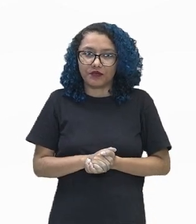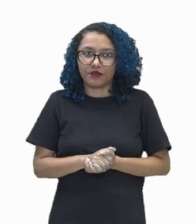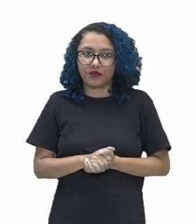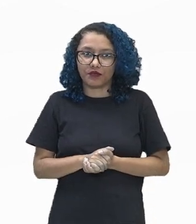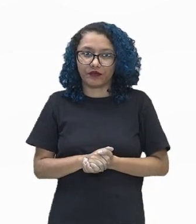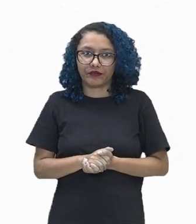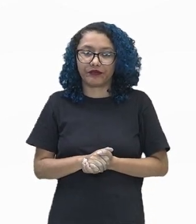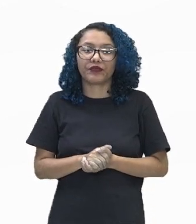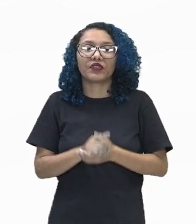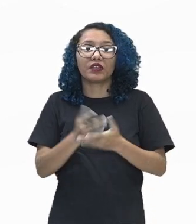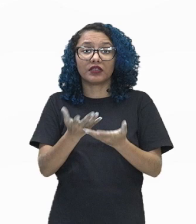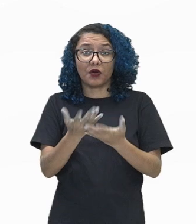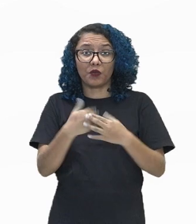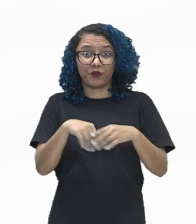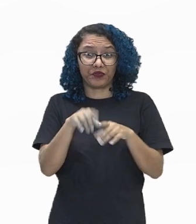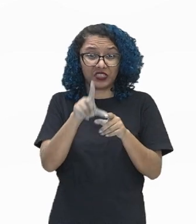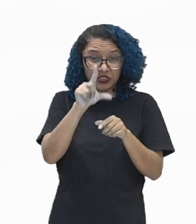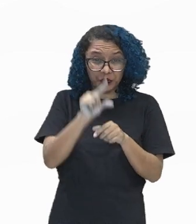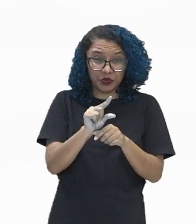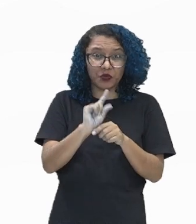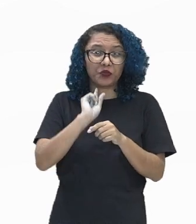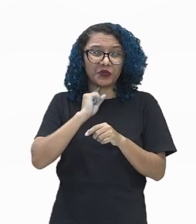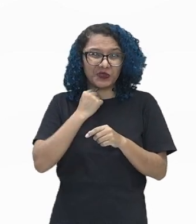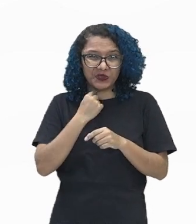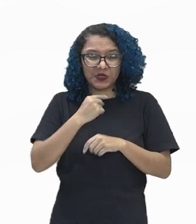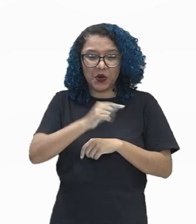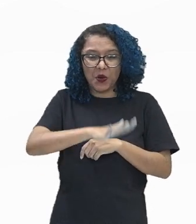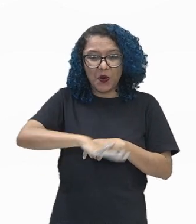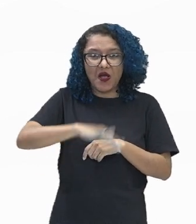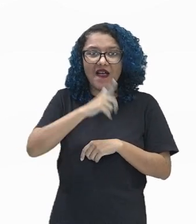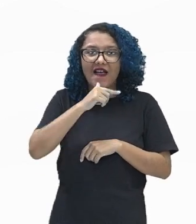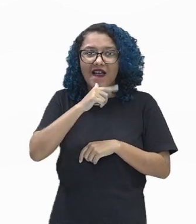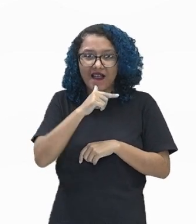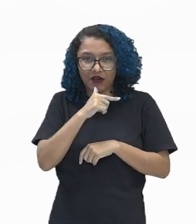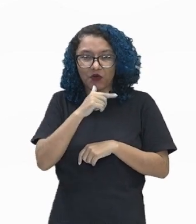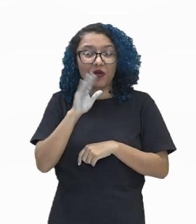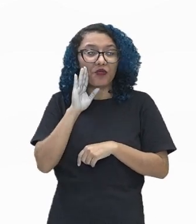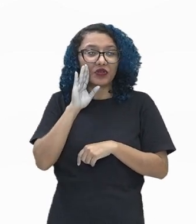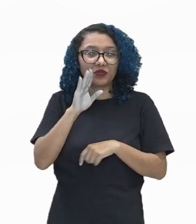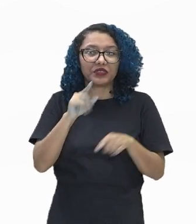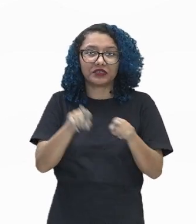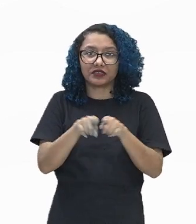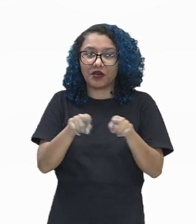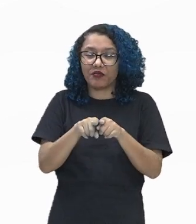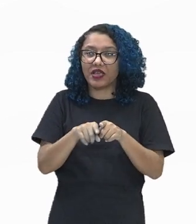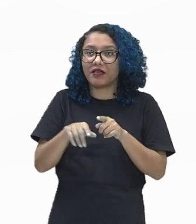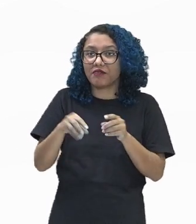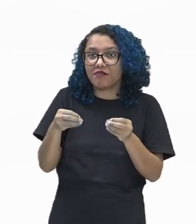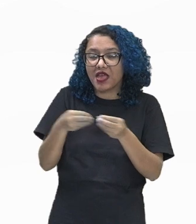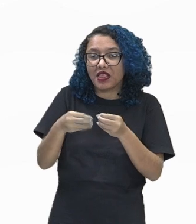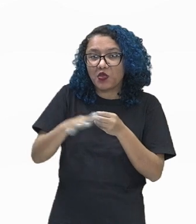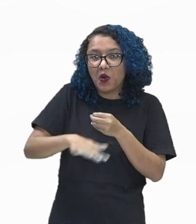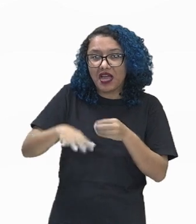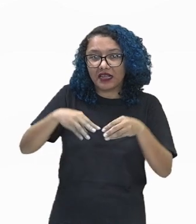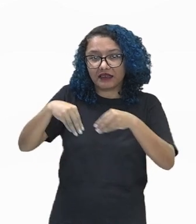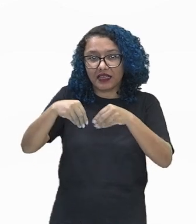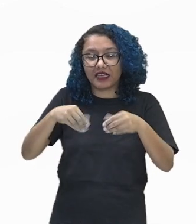reduzir a poluição marinha, especialmente de fontes terrestres, até